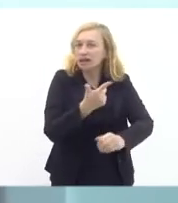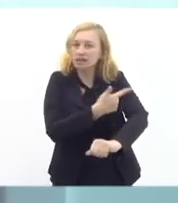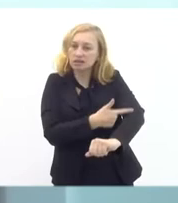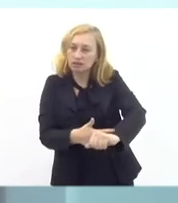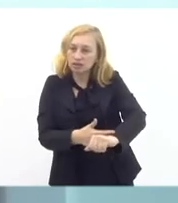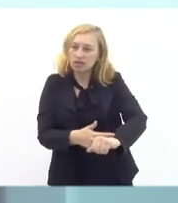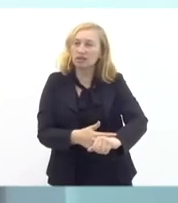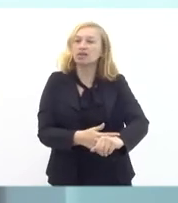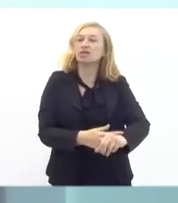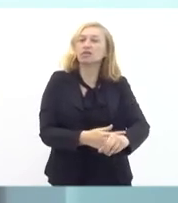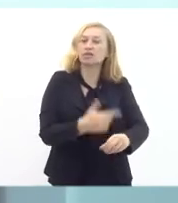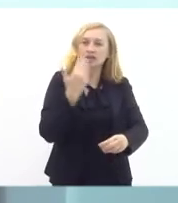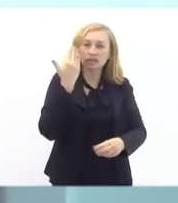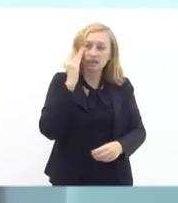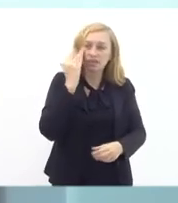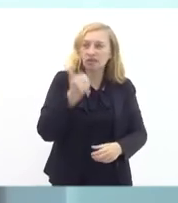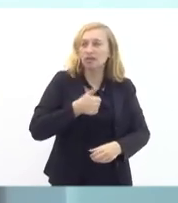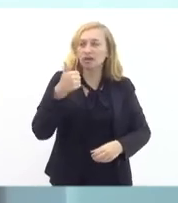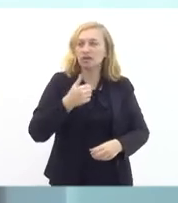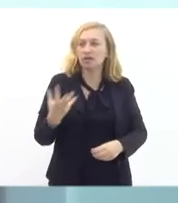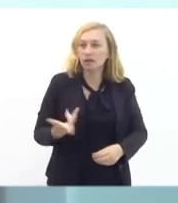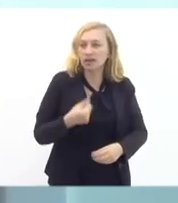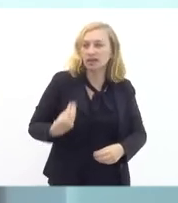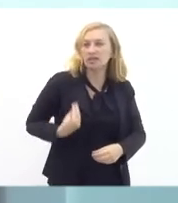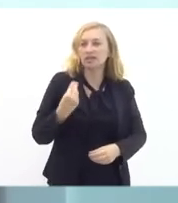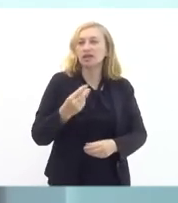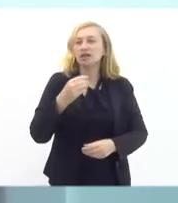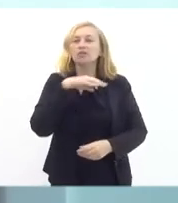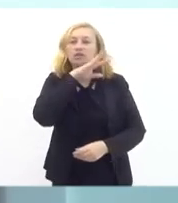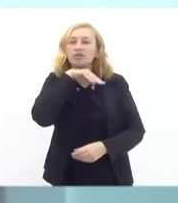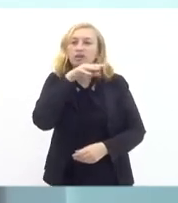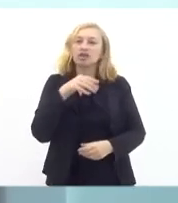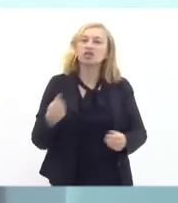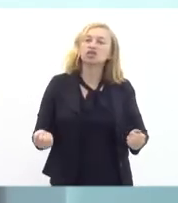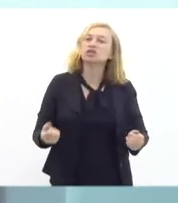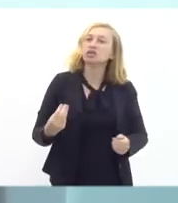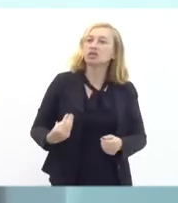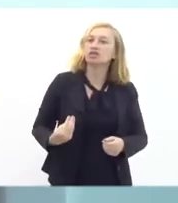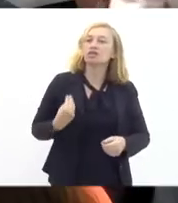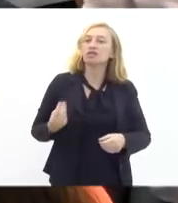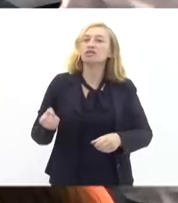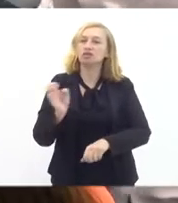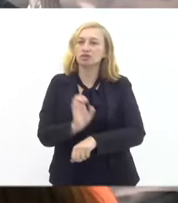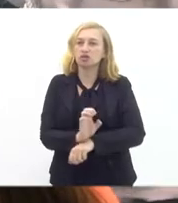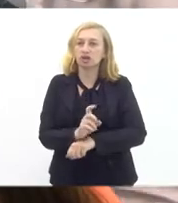amigo Marcelo e para dar um pouco mais de qualidade de vida para os animais que vivem no nosso estado. Obrigado, presidente.